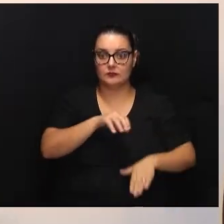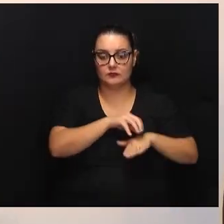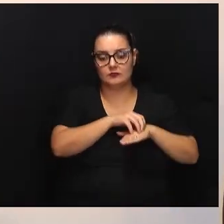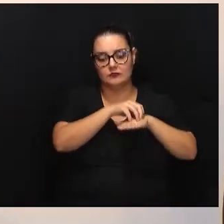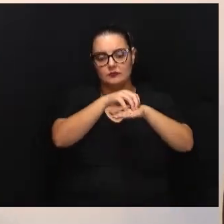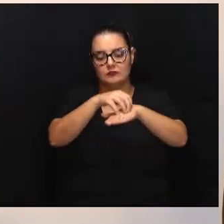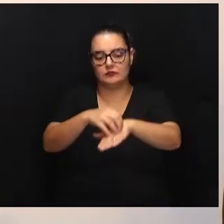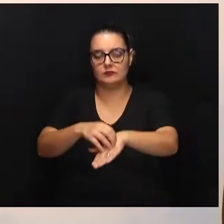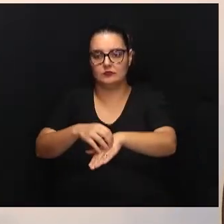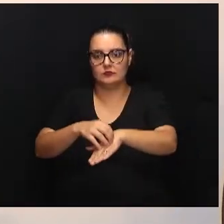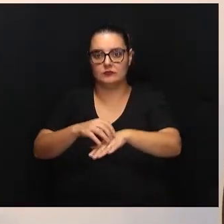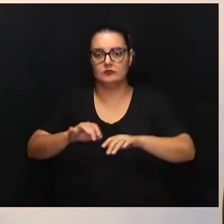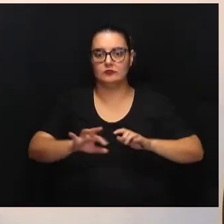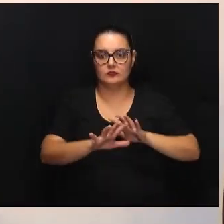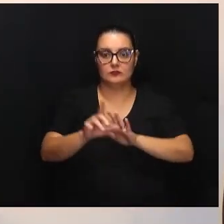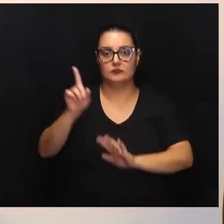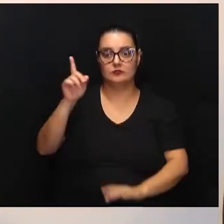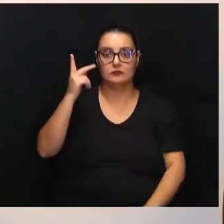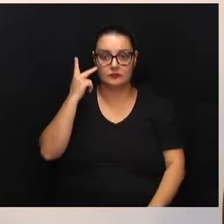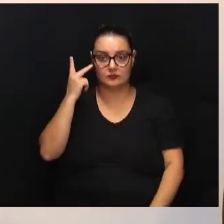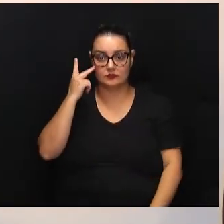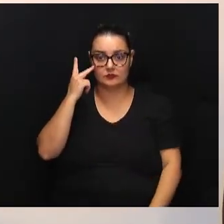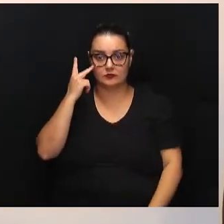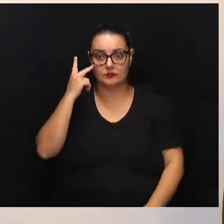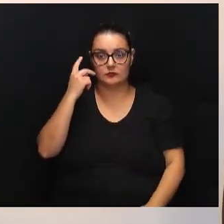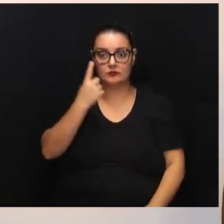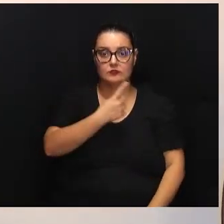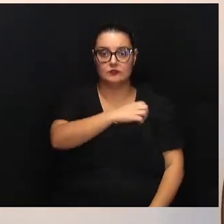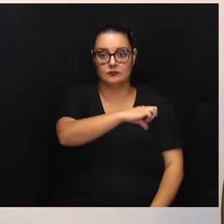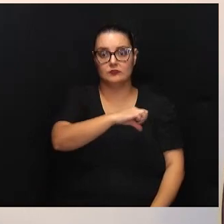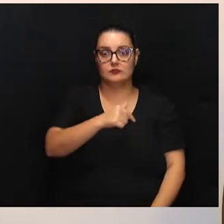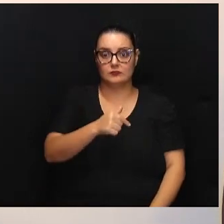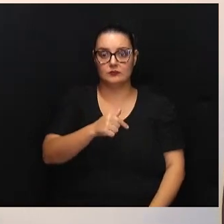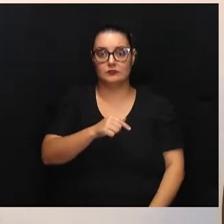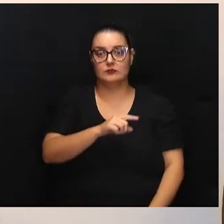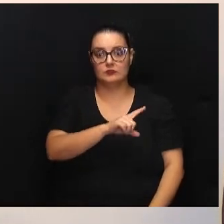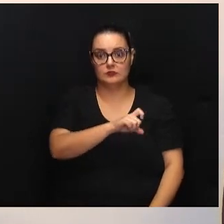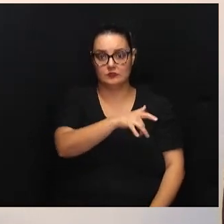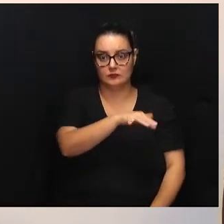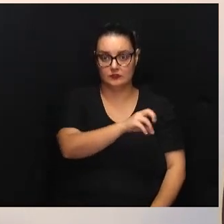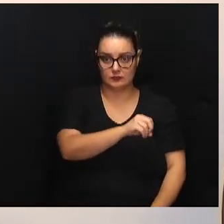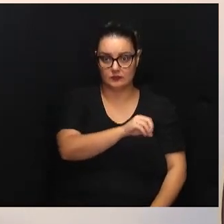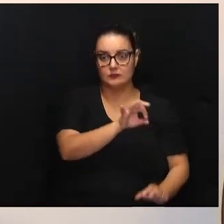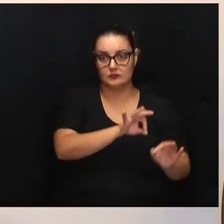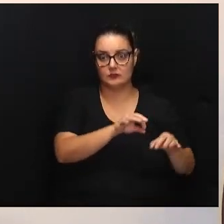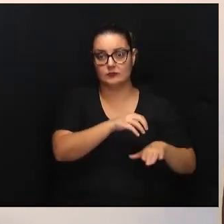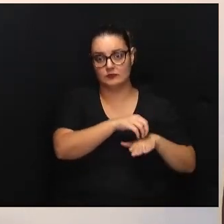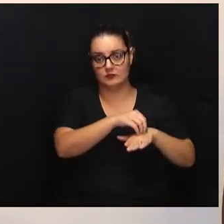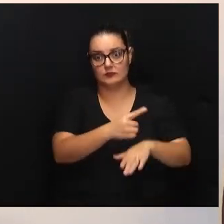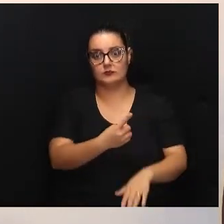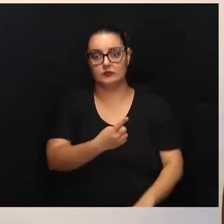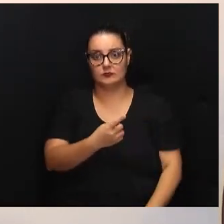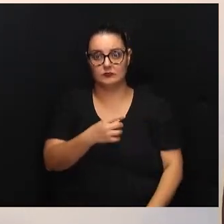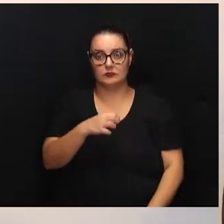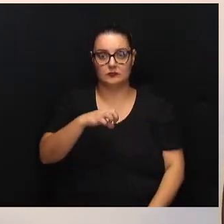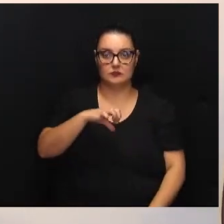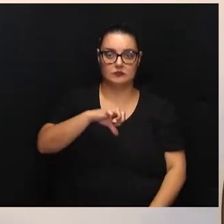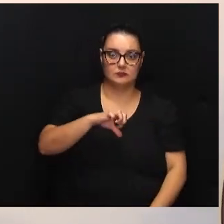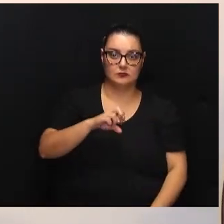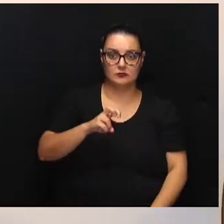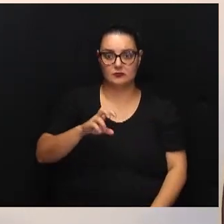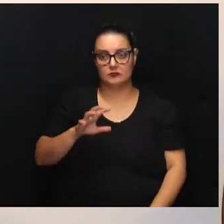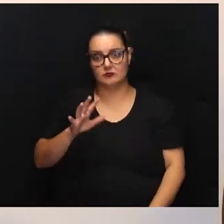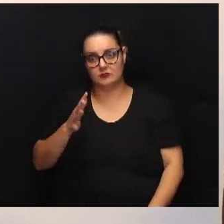98, caravana para Marcha de São Paulo. Em 97, o Expressão organizou, na primeira, um ônibus.